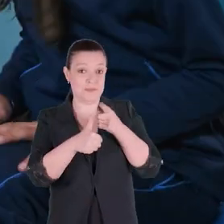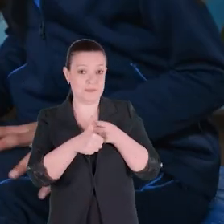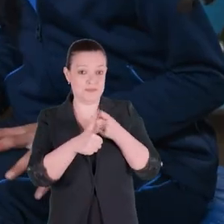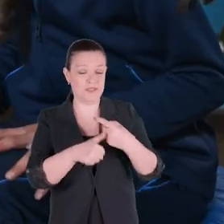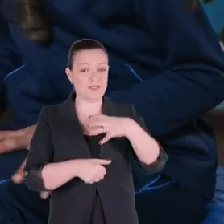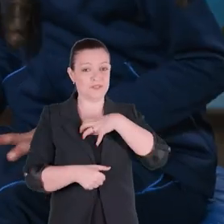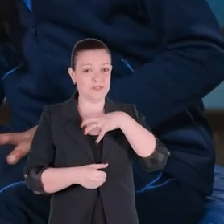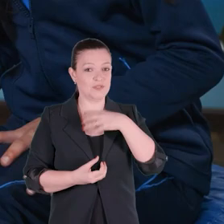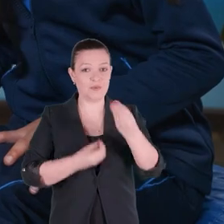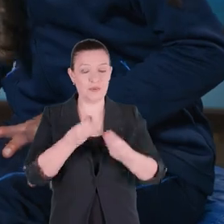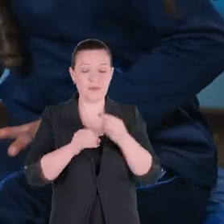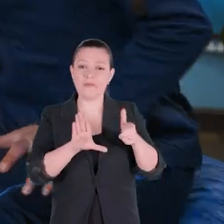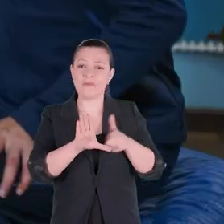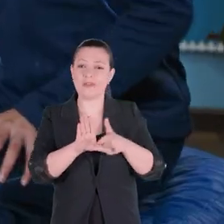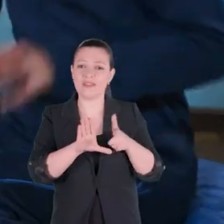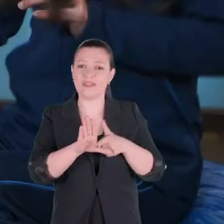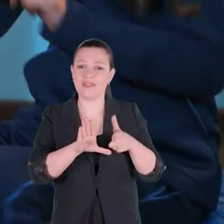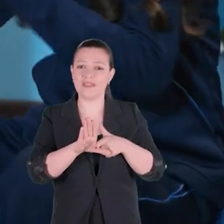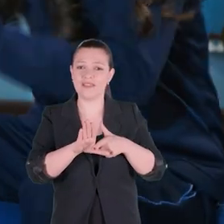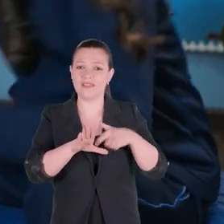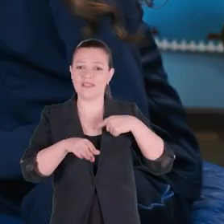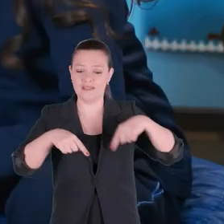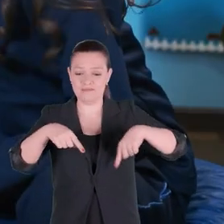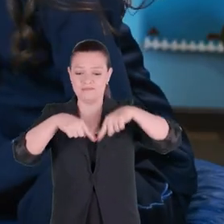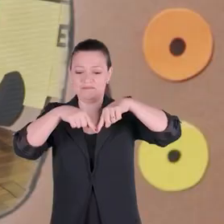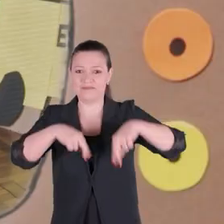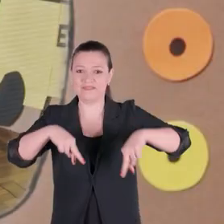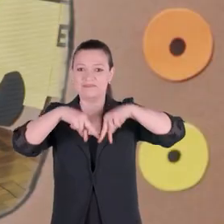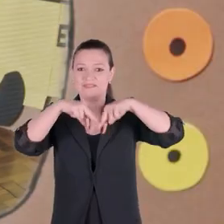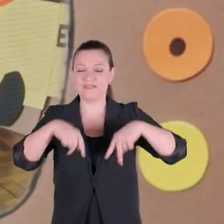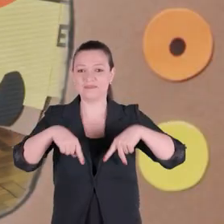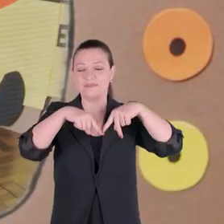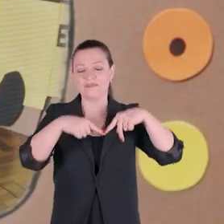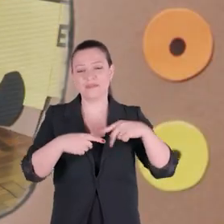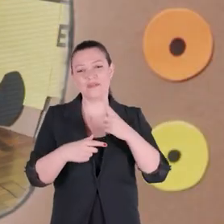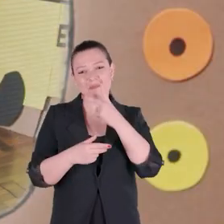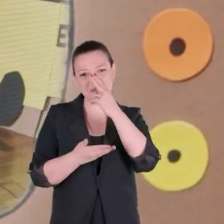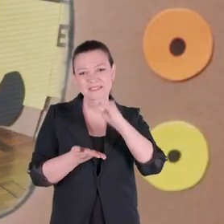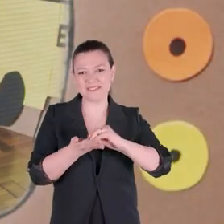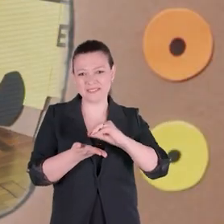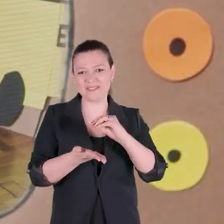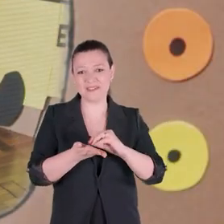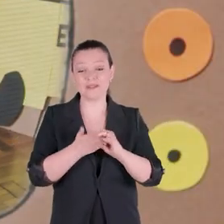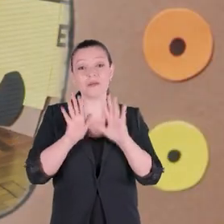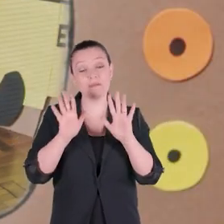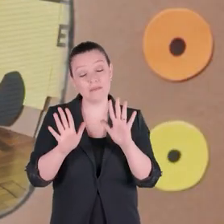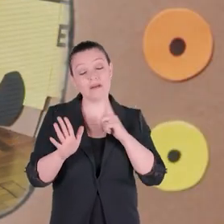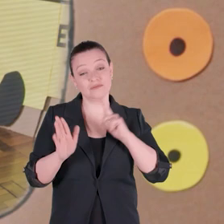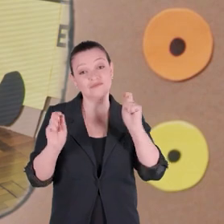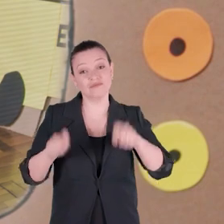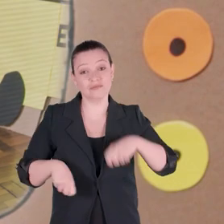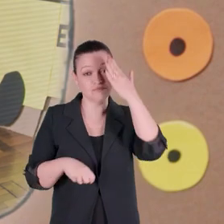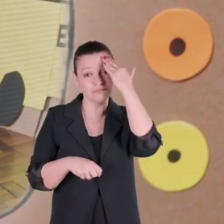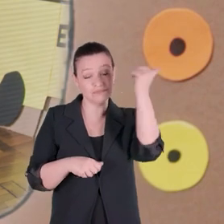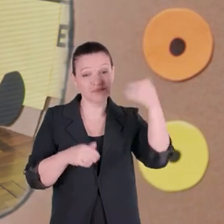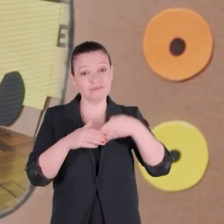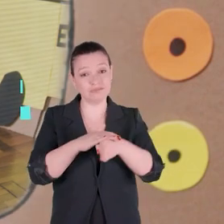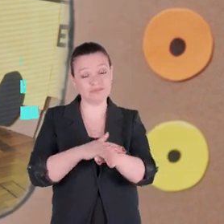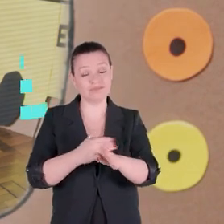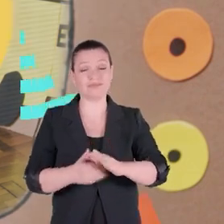Jeito número 1, o pezinho. Não é lá muito afetivo, mas já é um